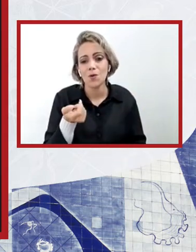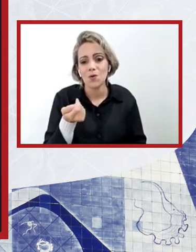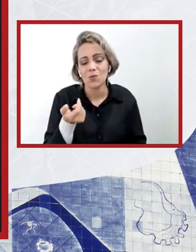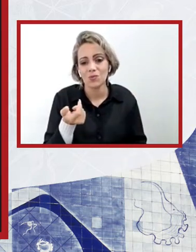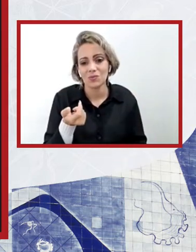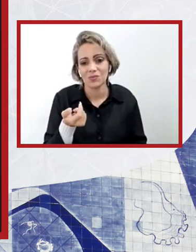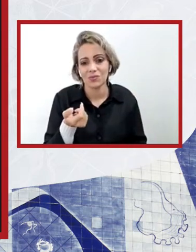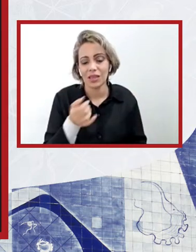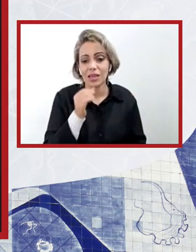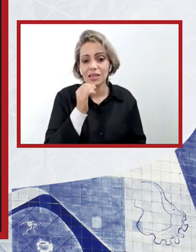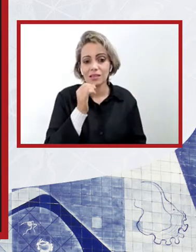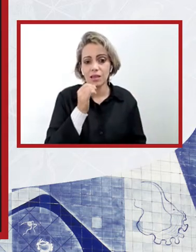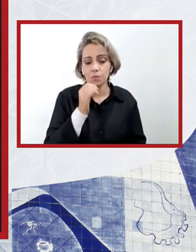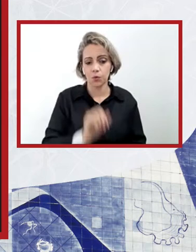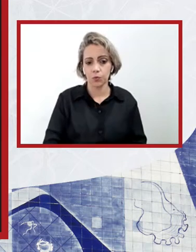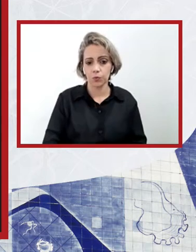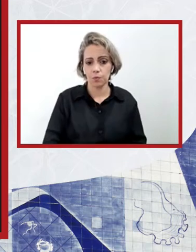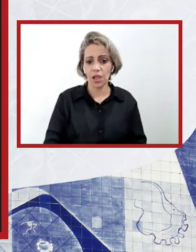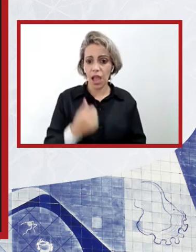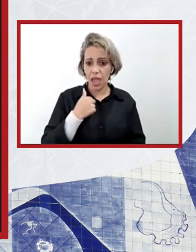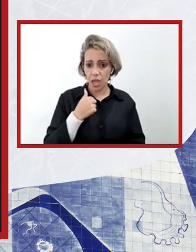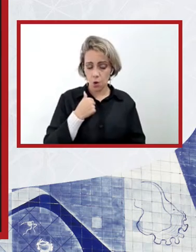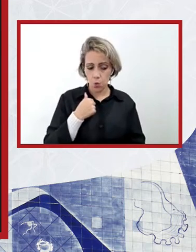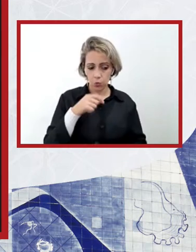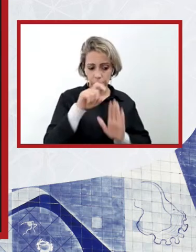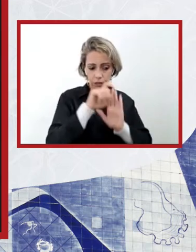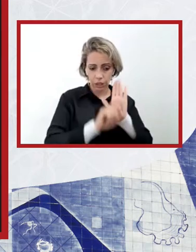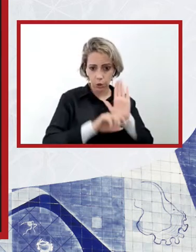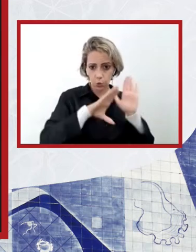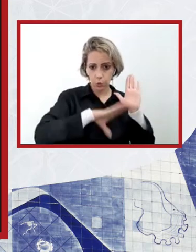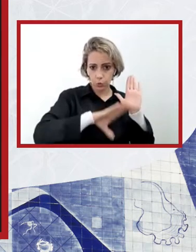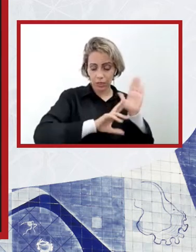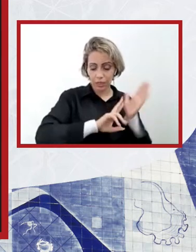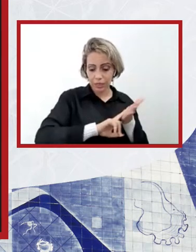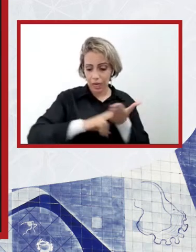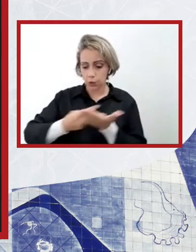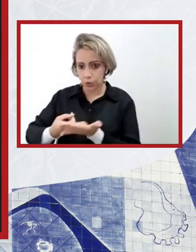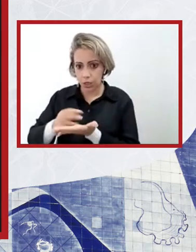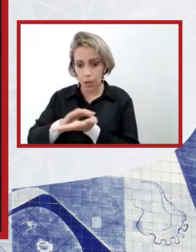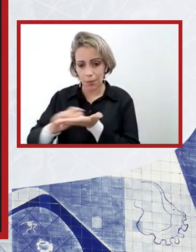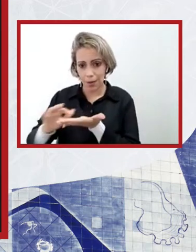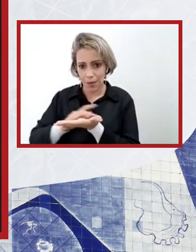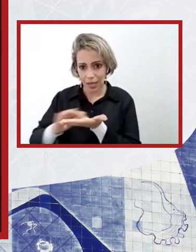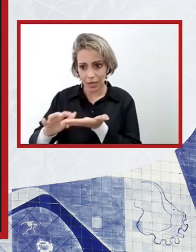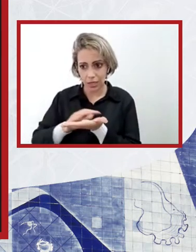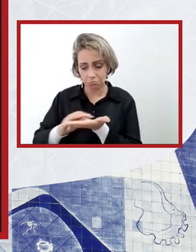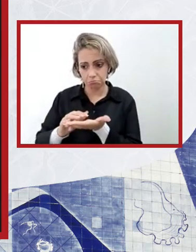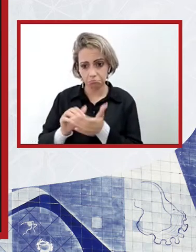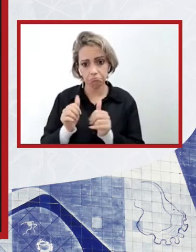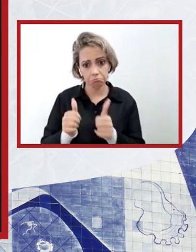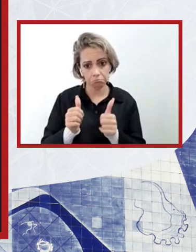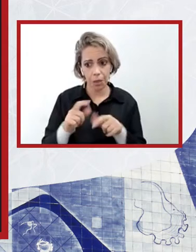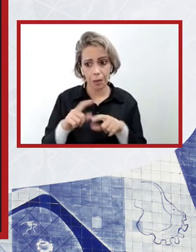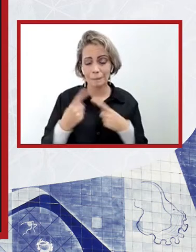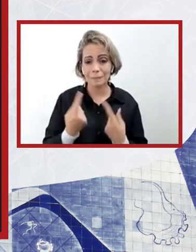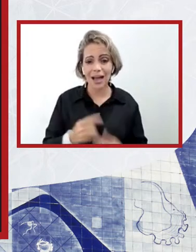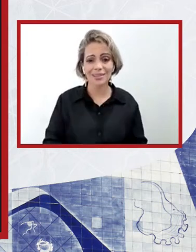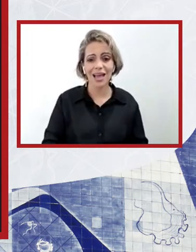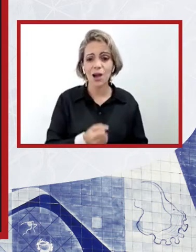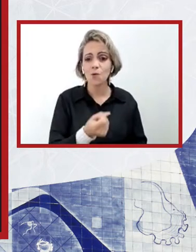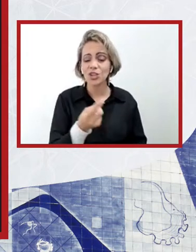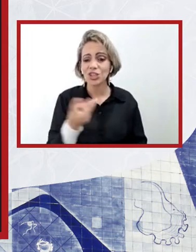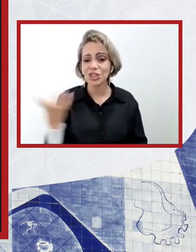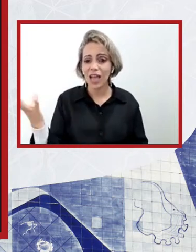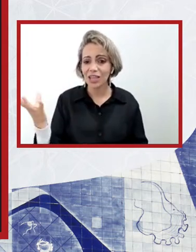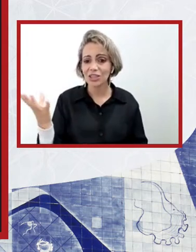porque o número de alunos que sabe braille é mínimo. Chega assim a menos de 20%. Tá? Então,